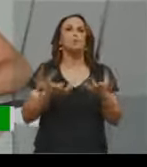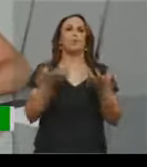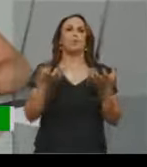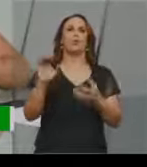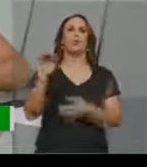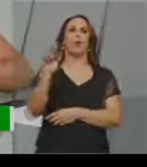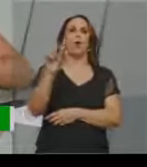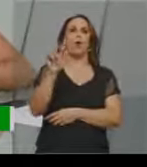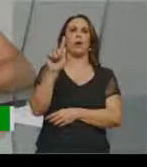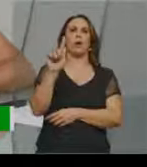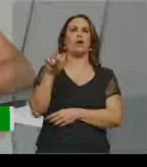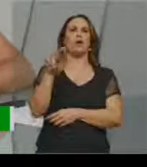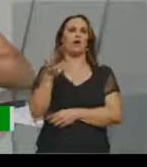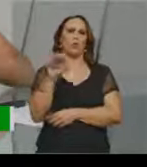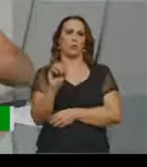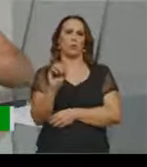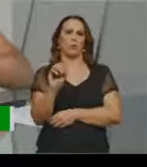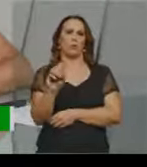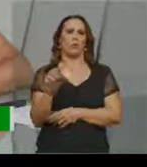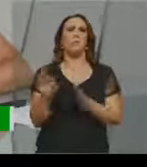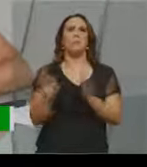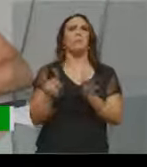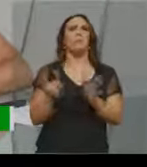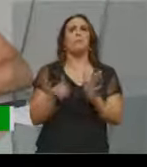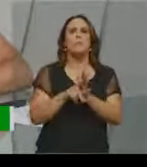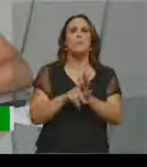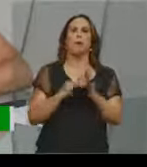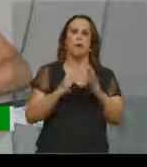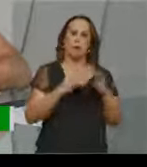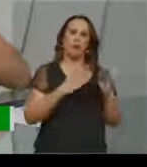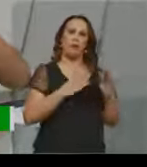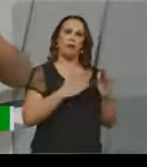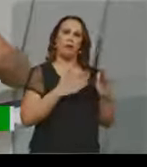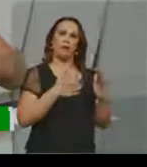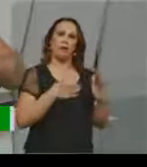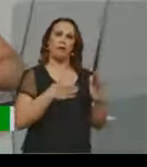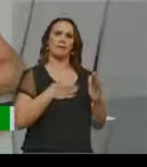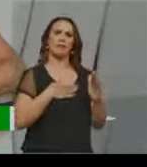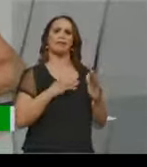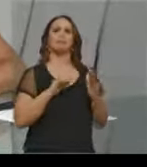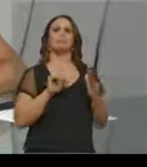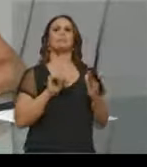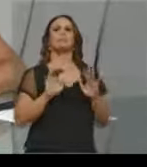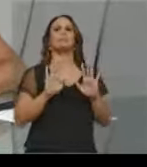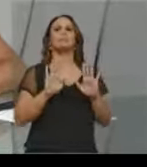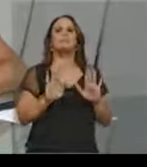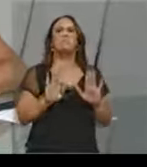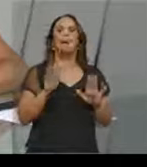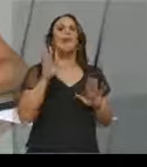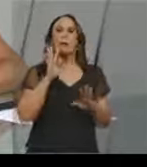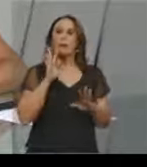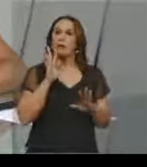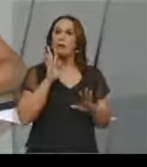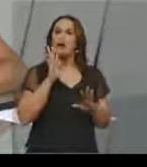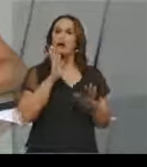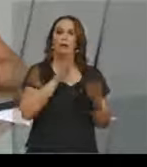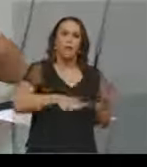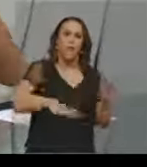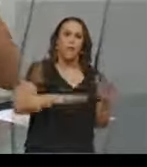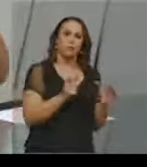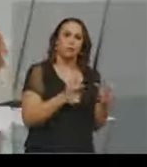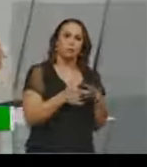né, no contexto urbano, rural, local. Mas quando você pensa em grande quantidade, em massa, como que seria possível todo